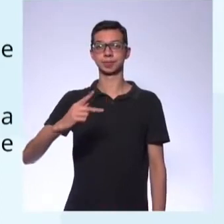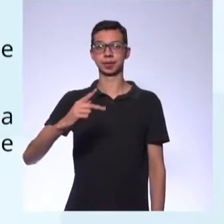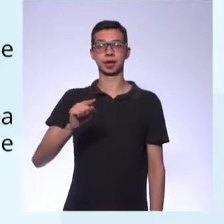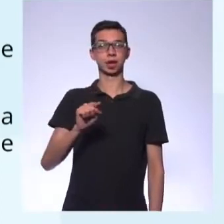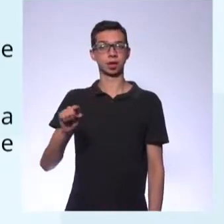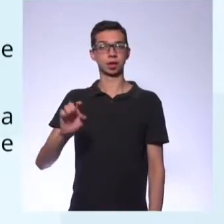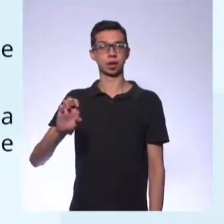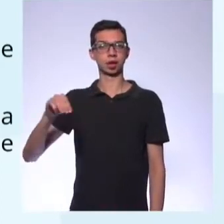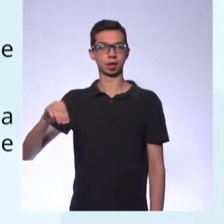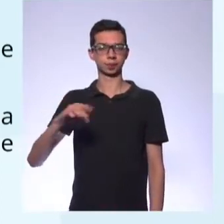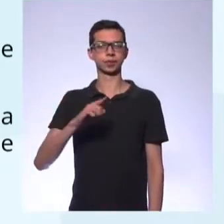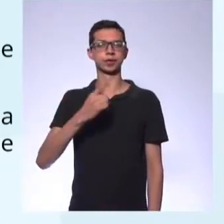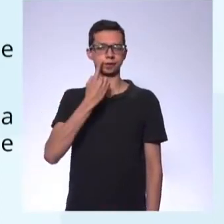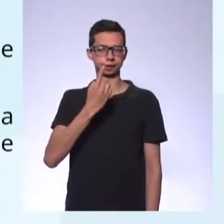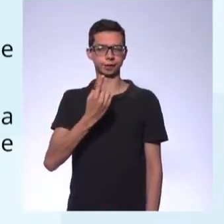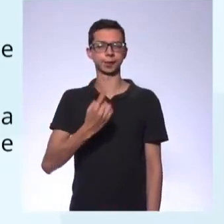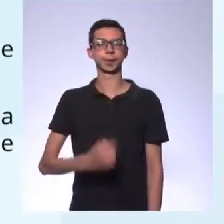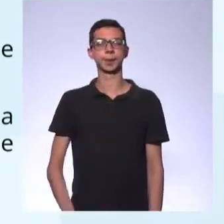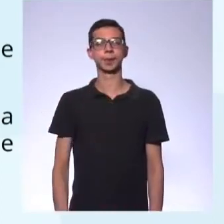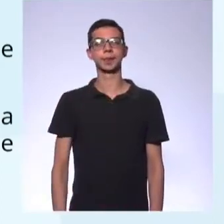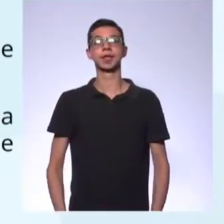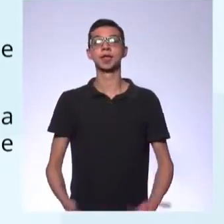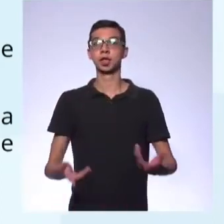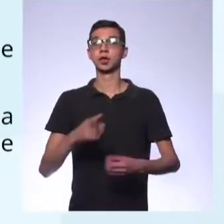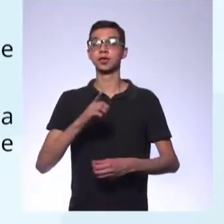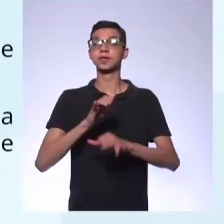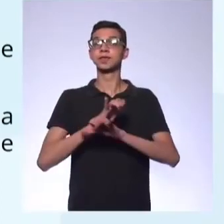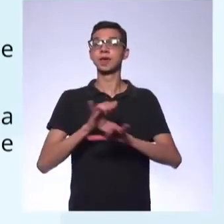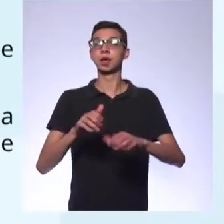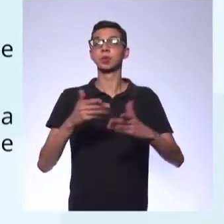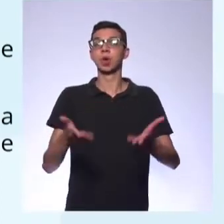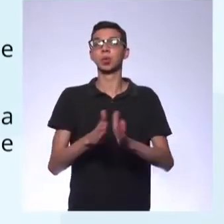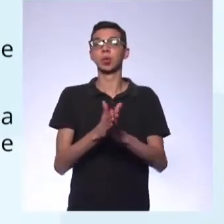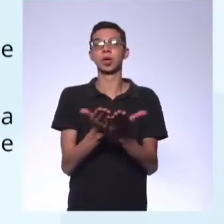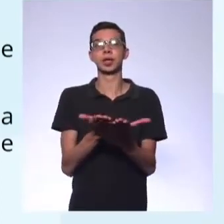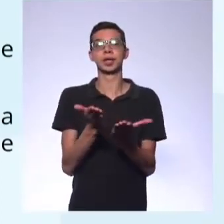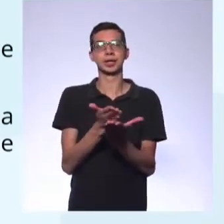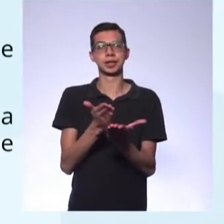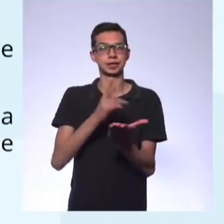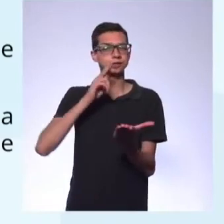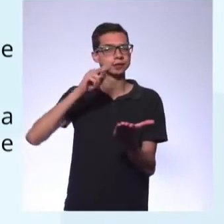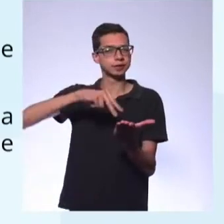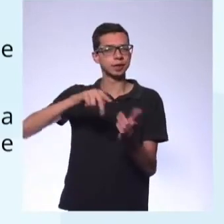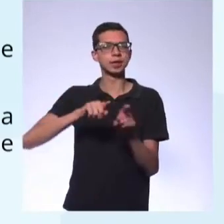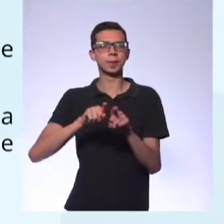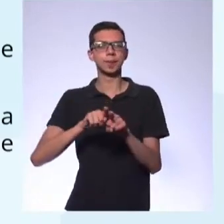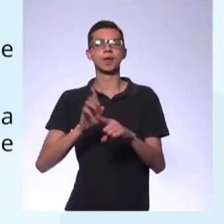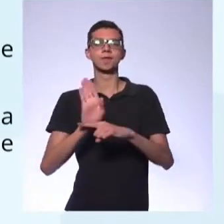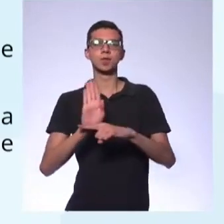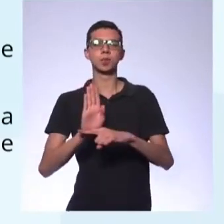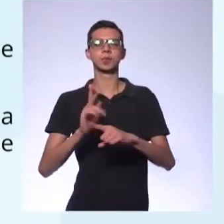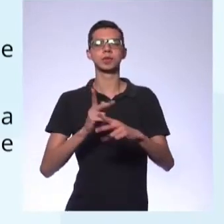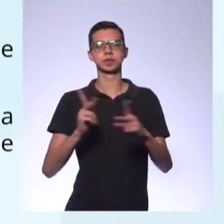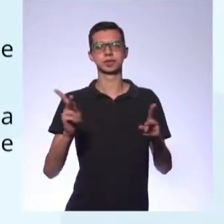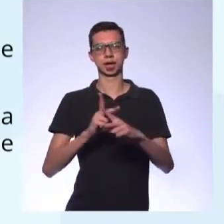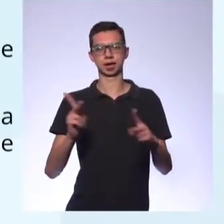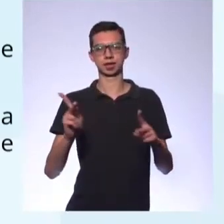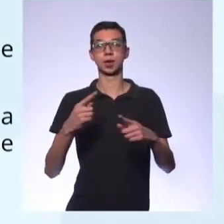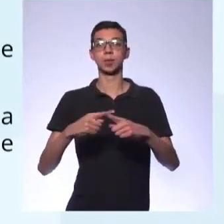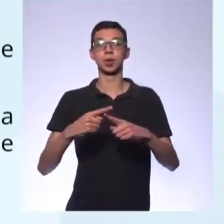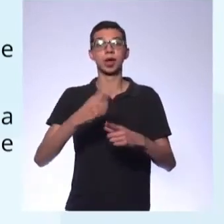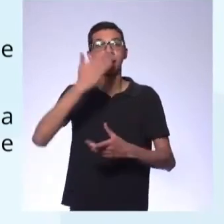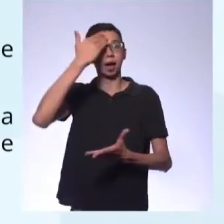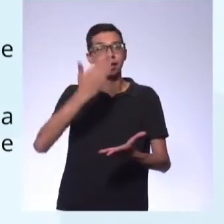CMSP_EM, vá lá no nosso Instagram e faça a indicação de livros, filmes e séries. Faremos assim porque acreditamos que dessa forma